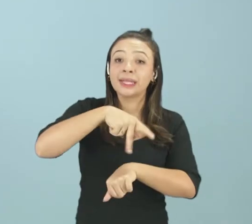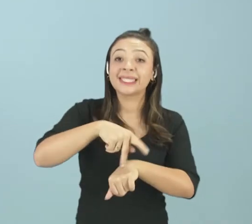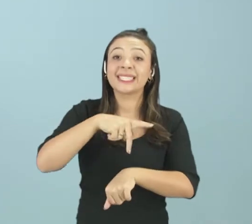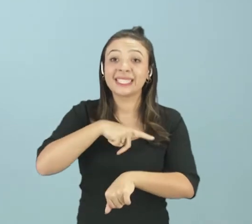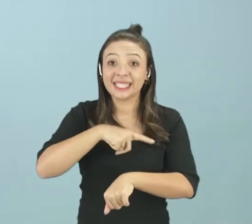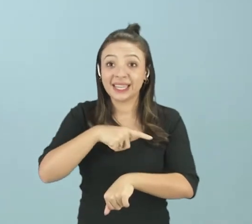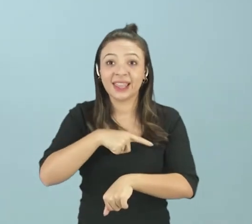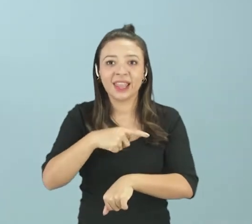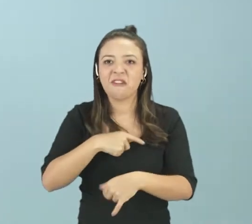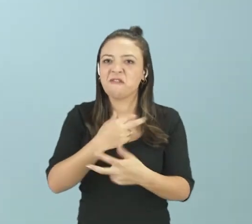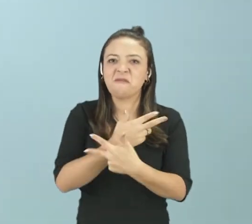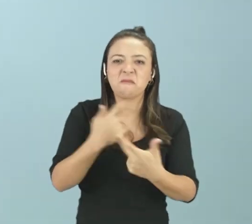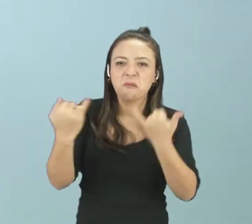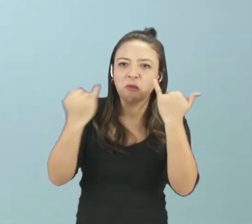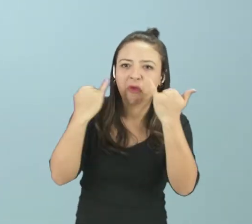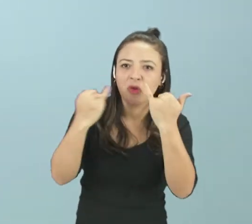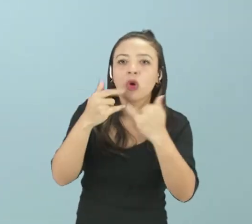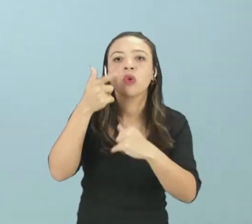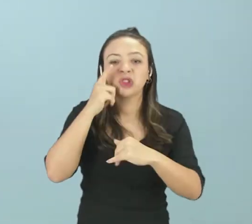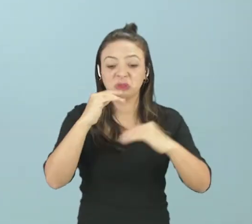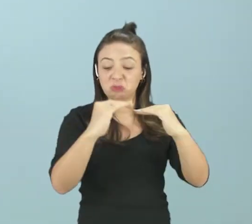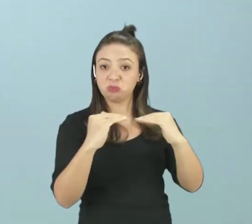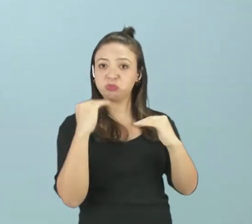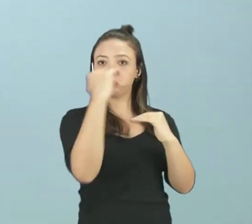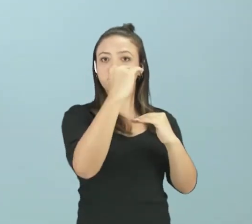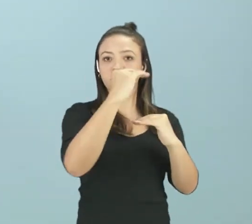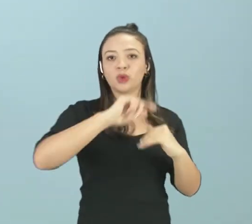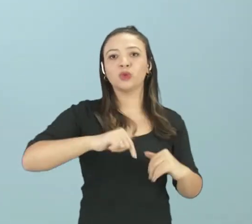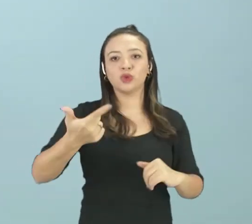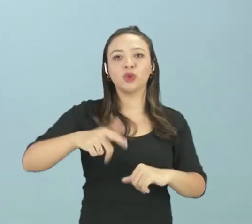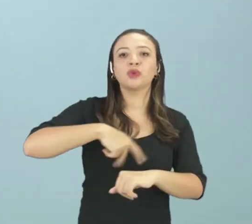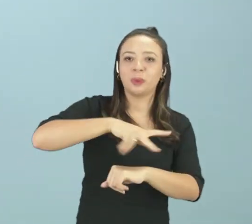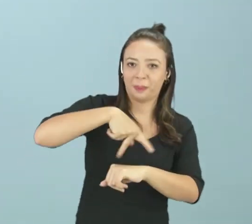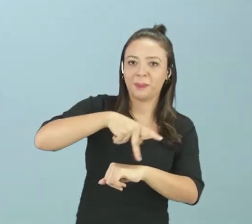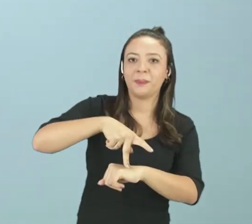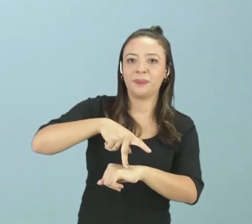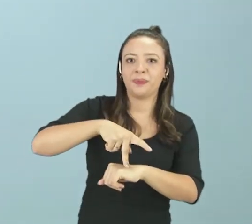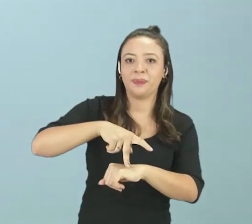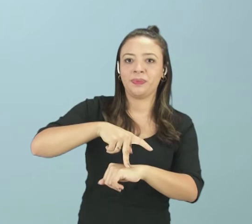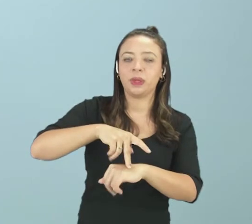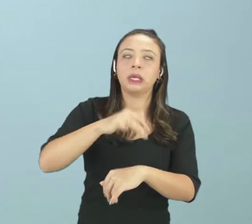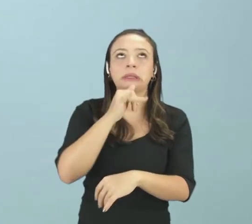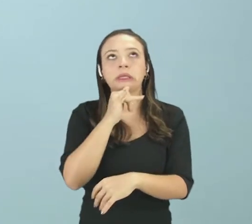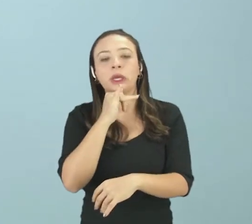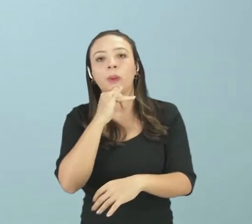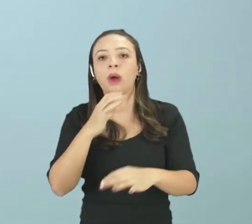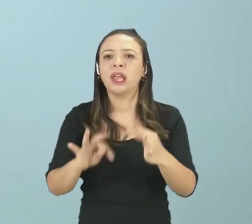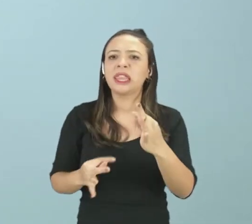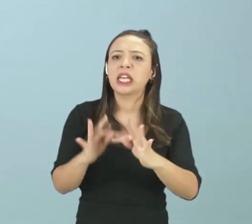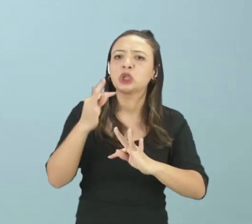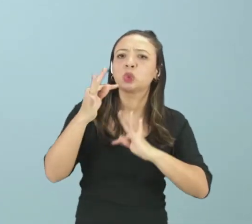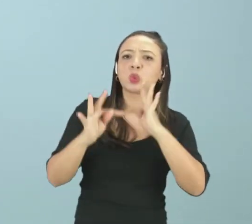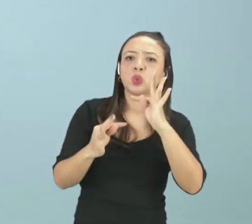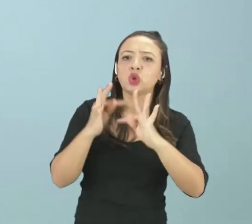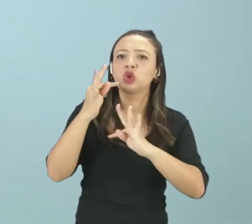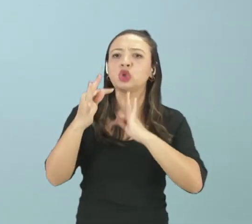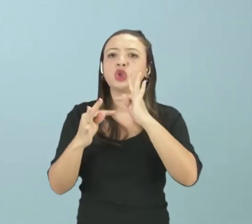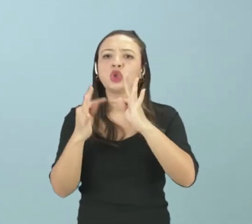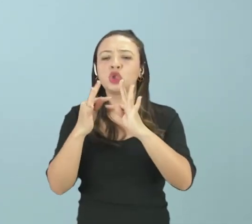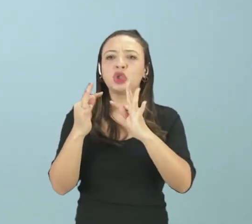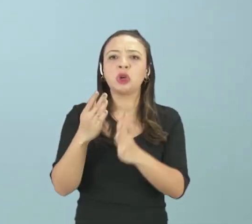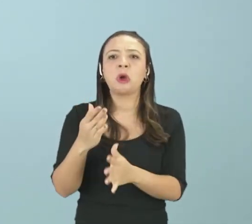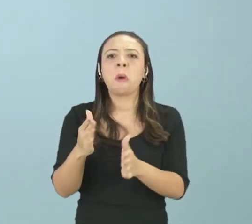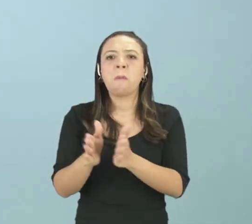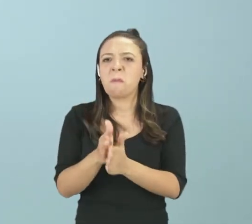é sobrepor aos demais países eu tô me referindo aí a tecnologia A nanotecnologia tecnologia